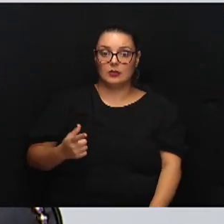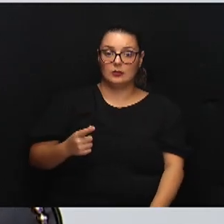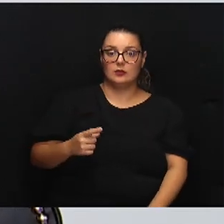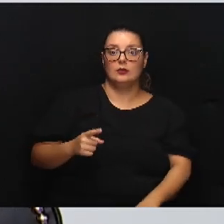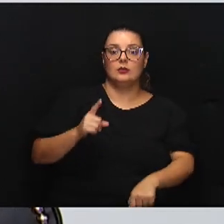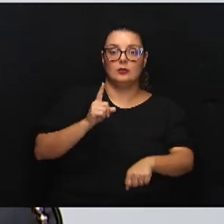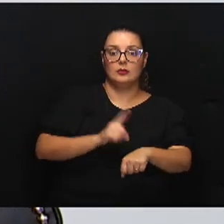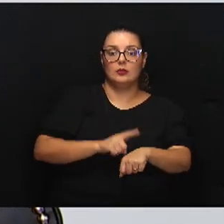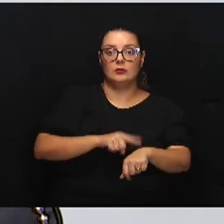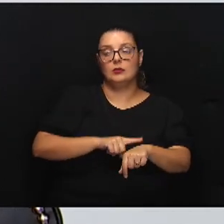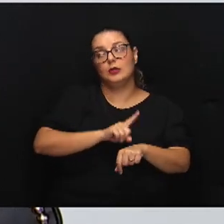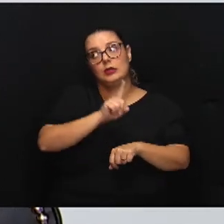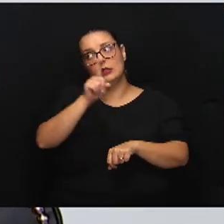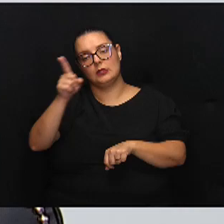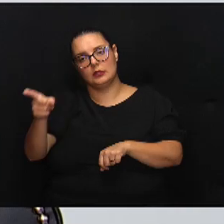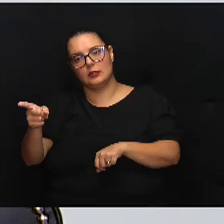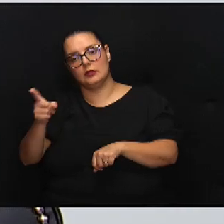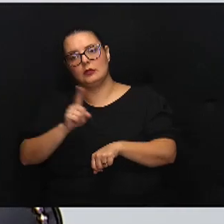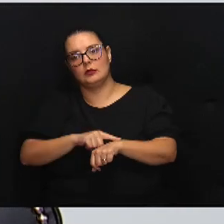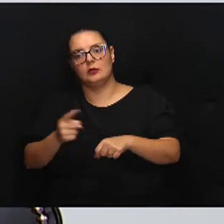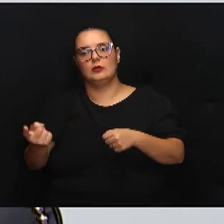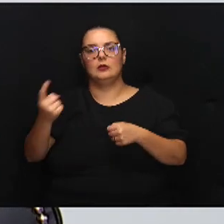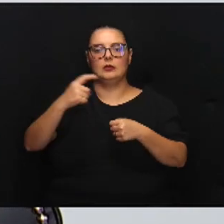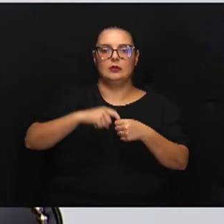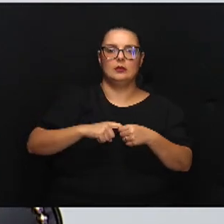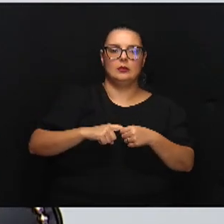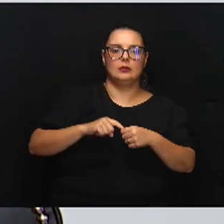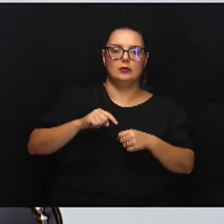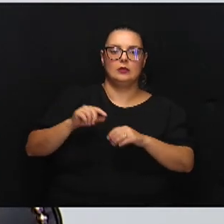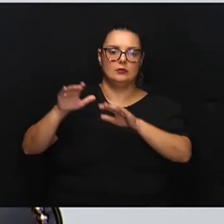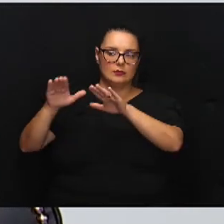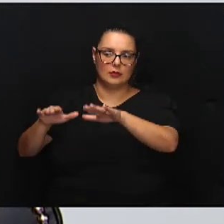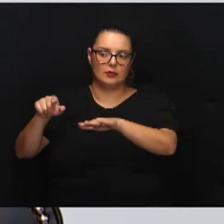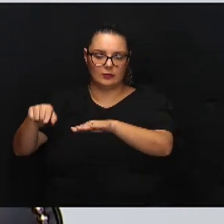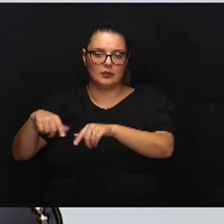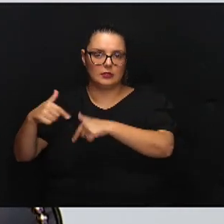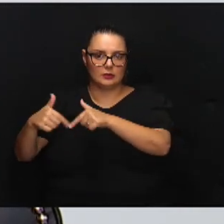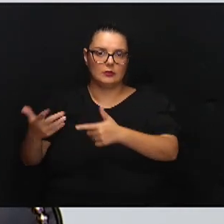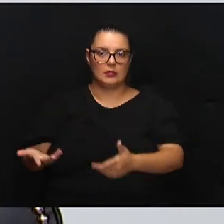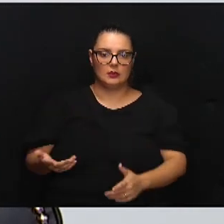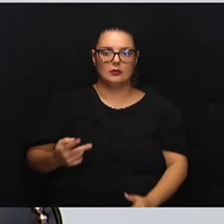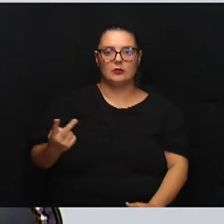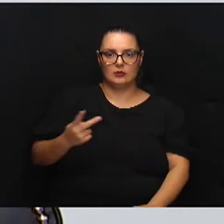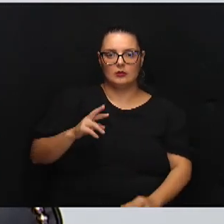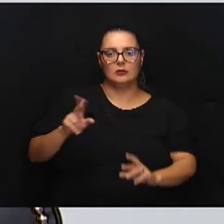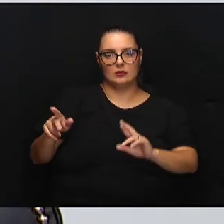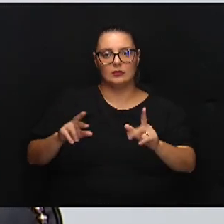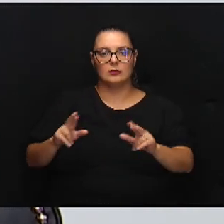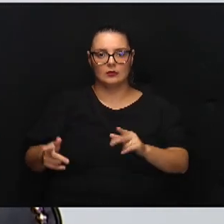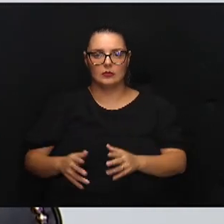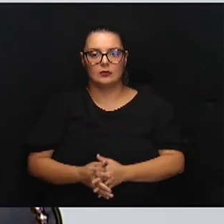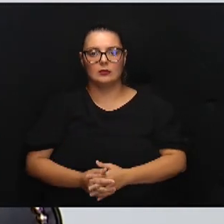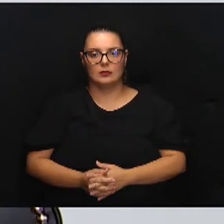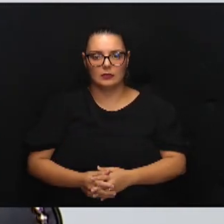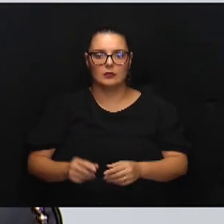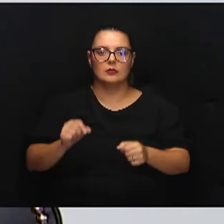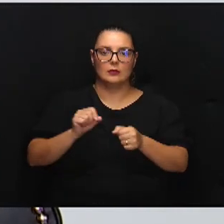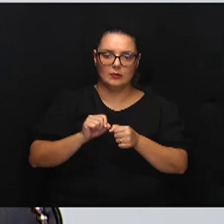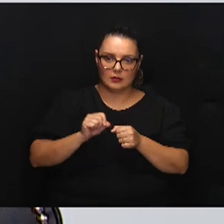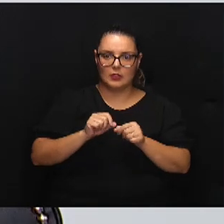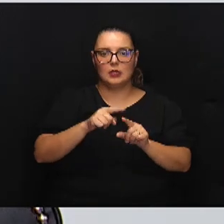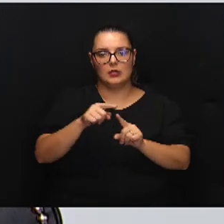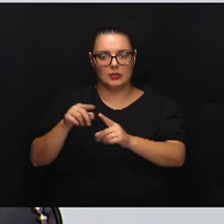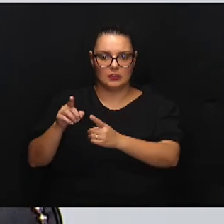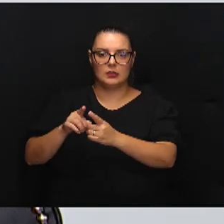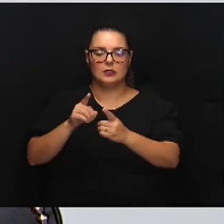levo para ir, o tempo que eu levo para voltar, o tempo que eu vou estar lá, né? Então, é um valor mais diferenciado, mas eu faço esse tipo de